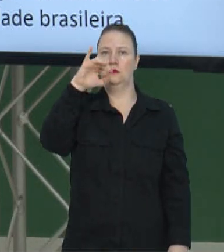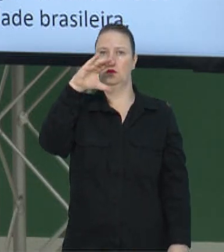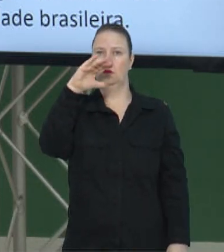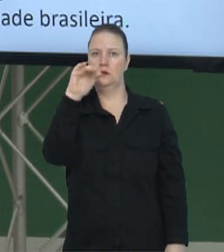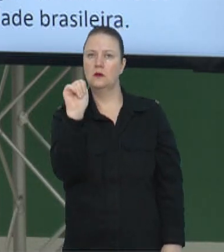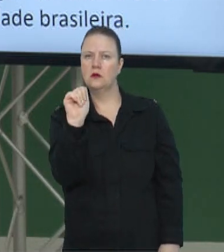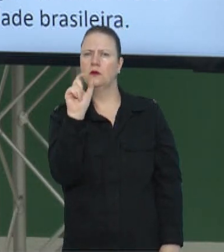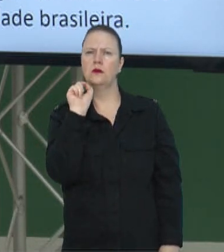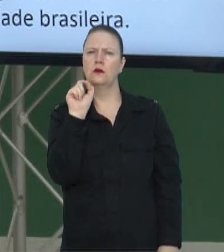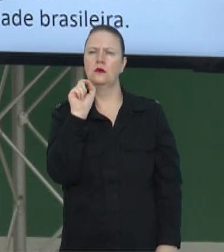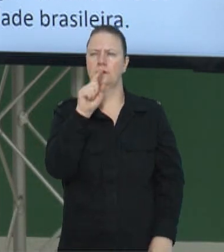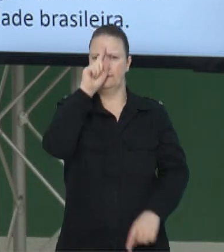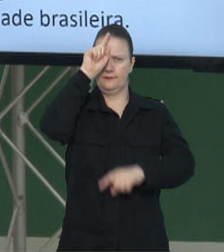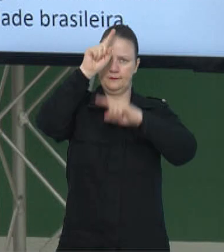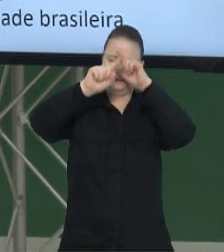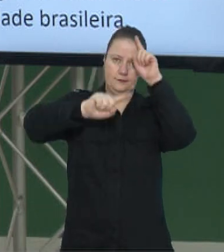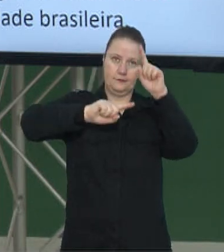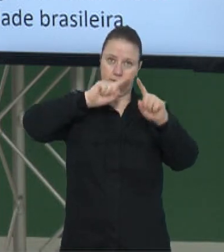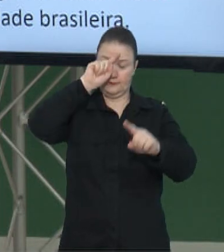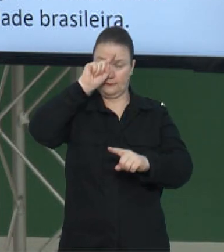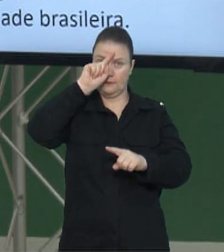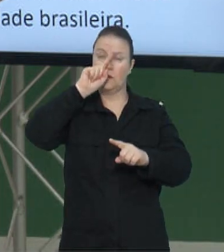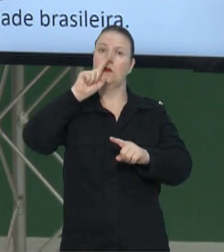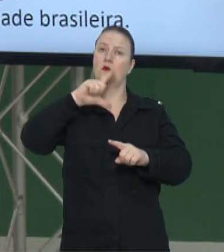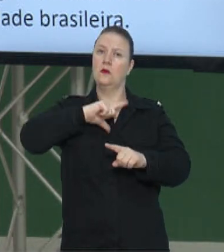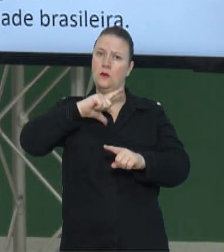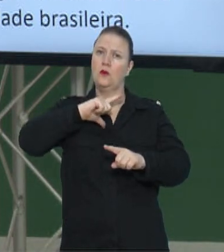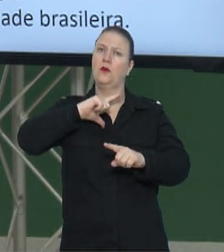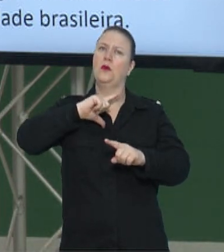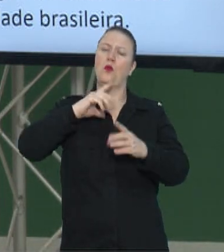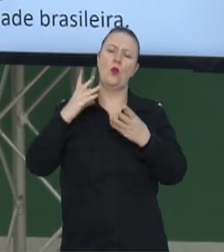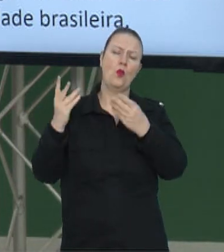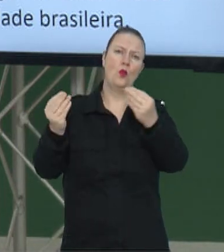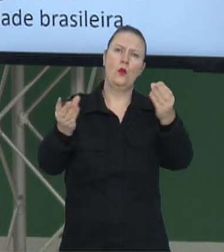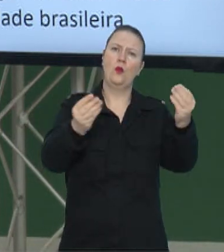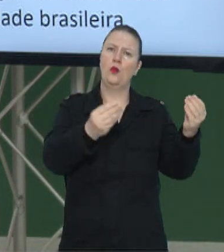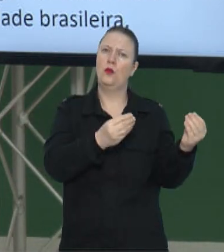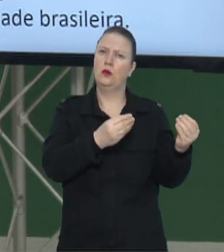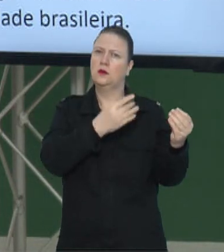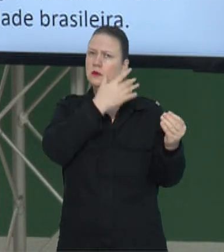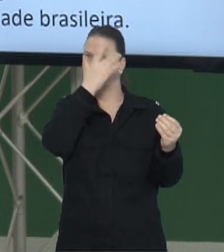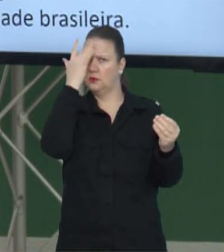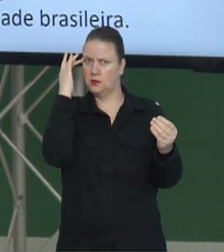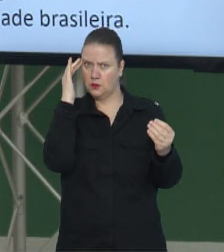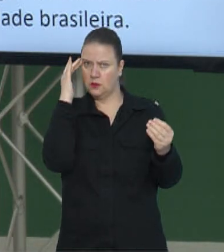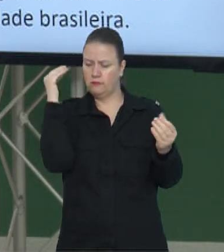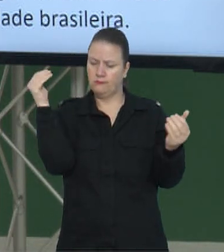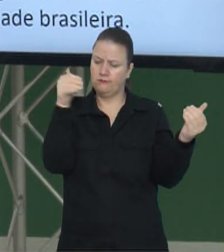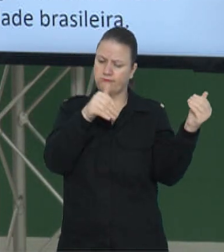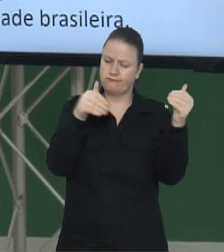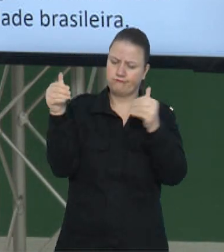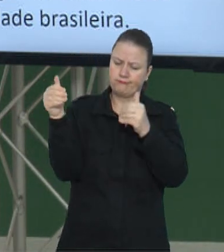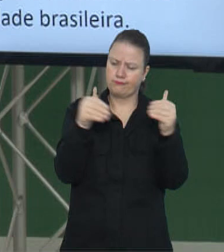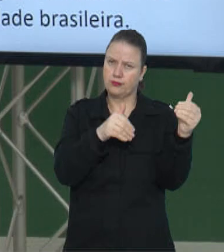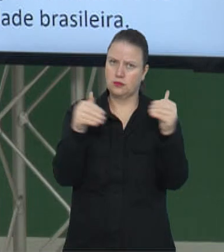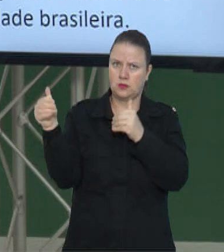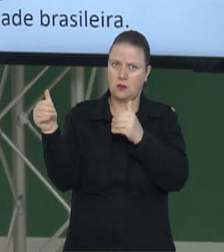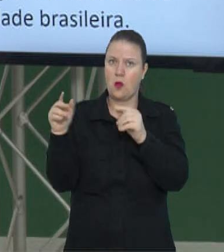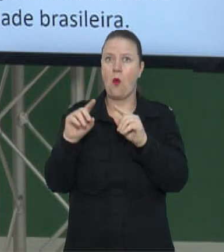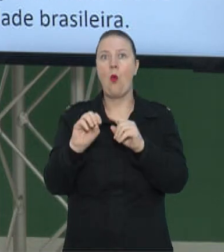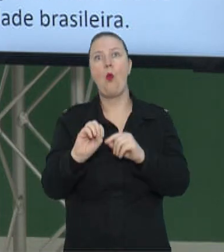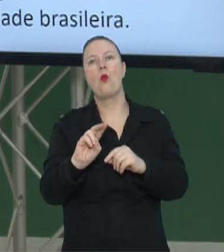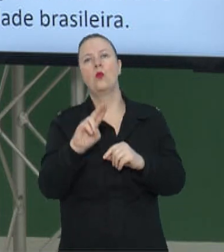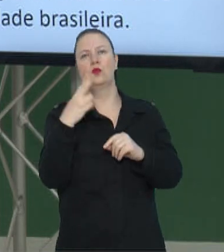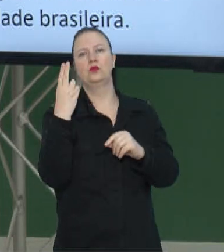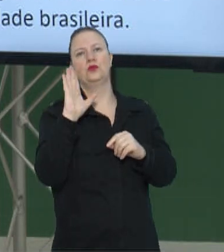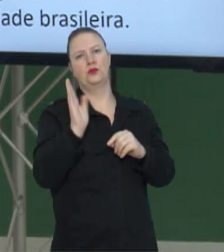para a gente trabalhar essa ideia de que muitos vieram. Ou estavam aqui, como é o caso dos indígenas,